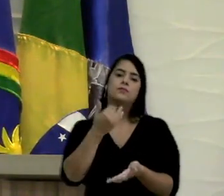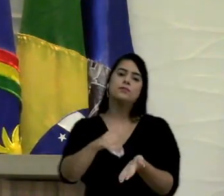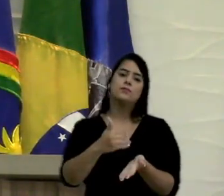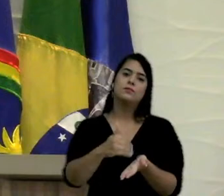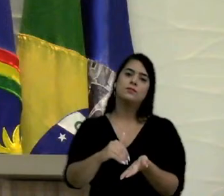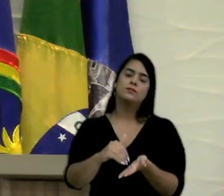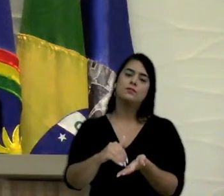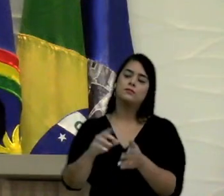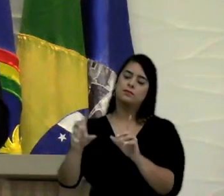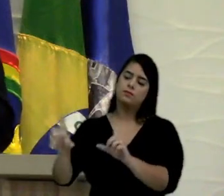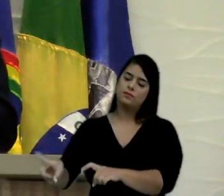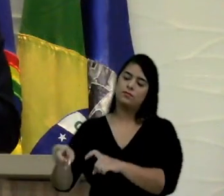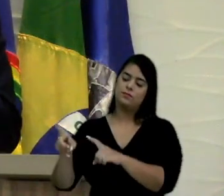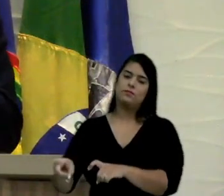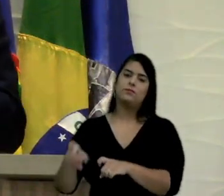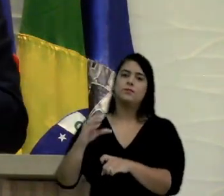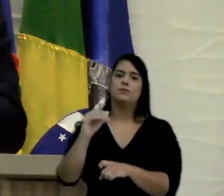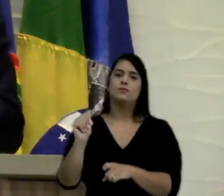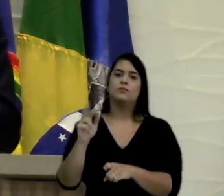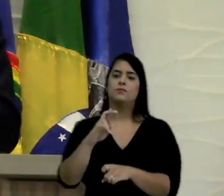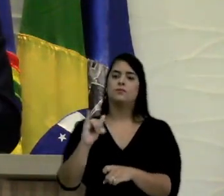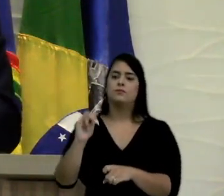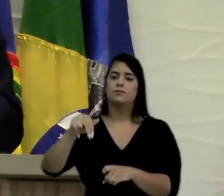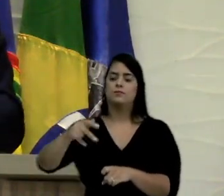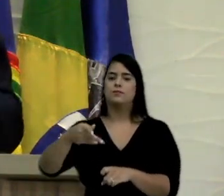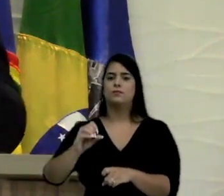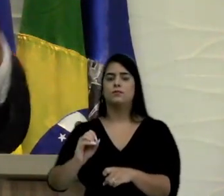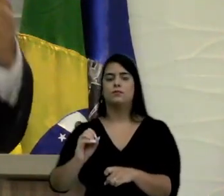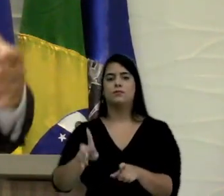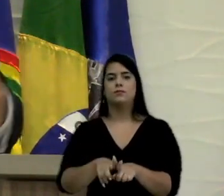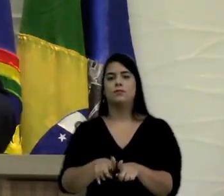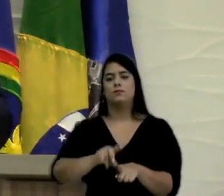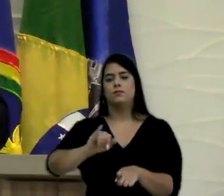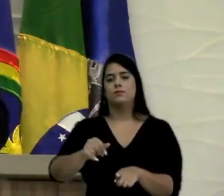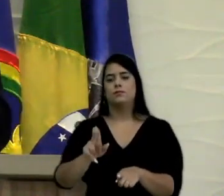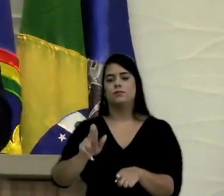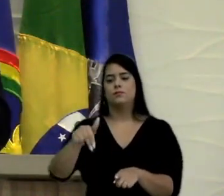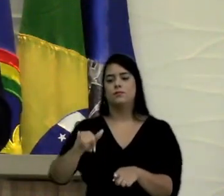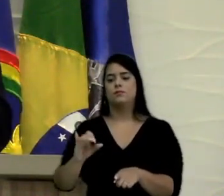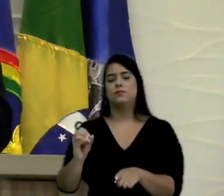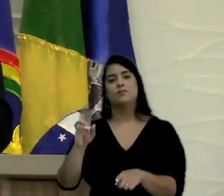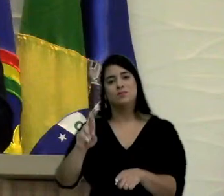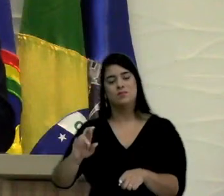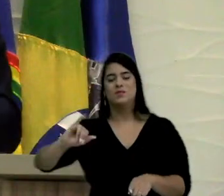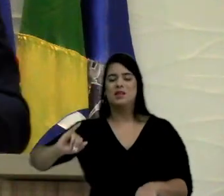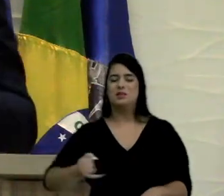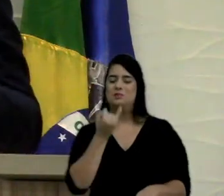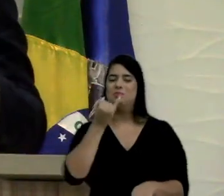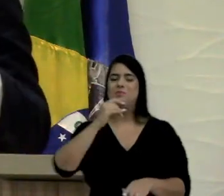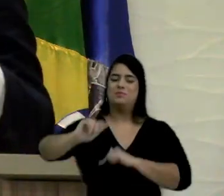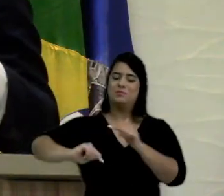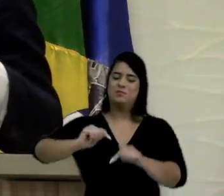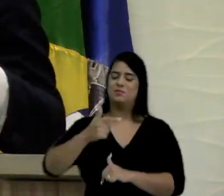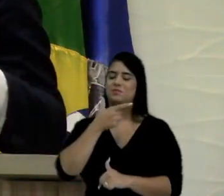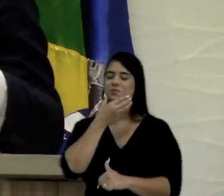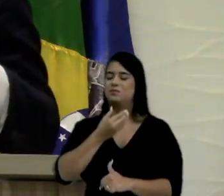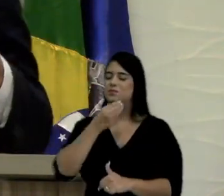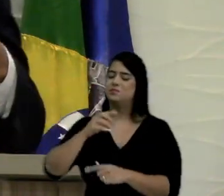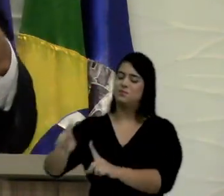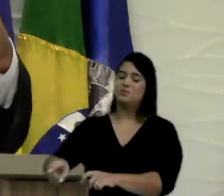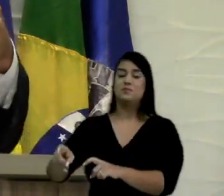desenvolvimento Rural a carrinho Júnior Gaúcho né pela oportunidade de trabalhar pelo homem do Campo São bent Uno é um uma